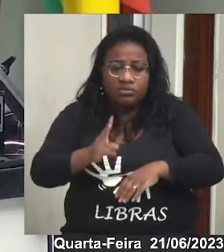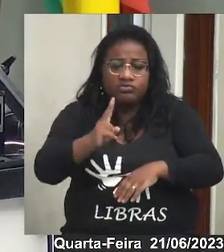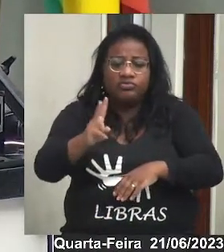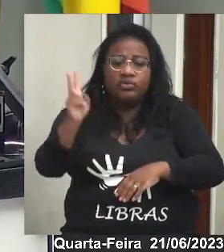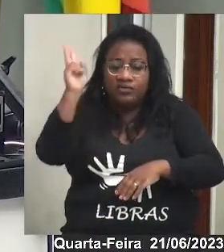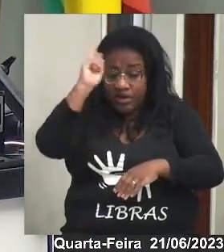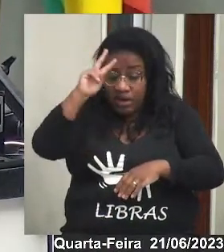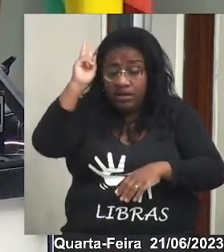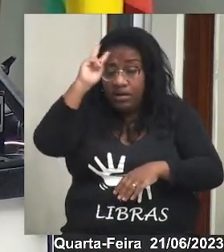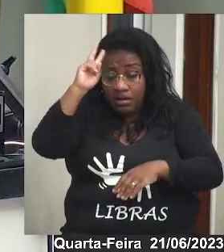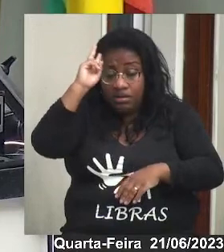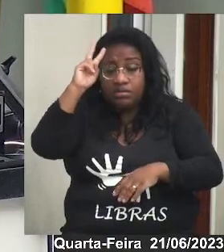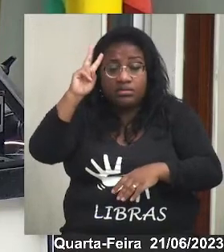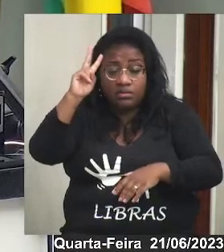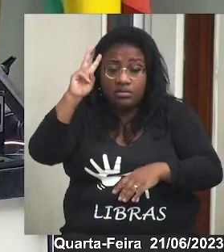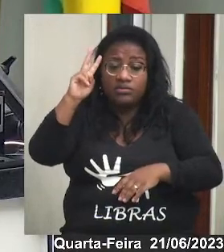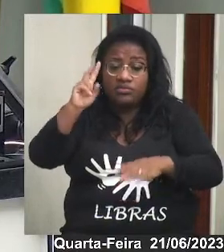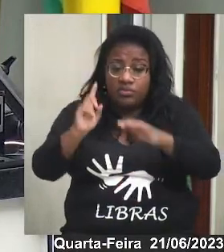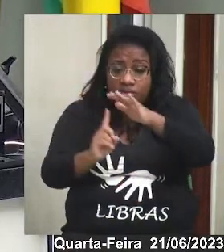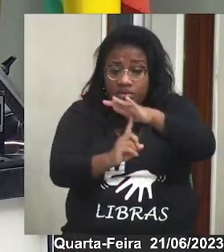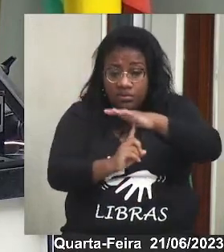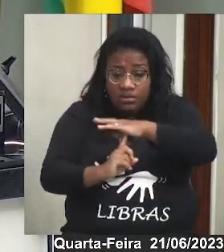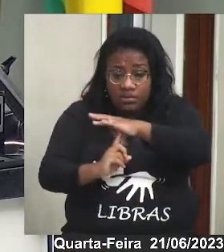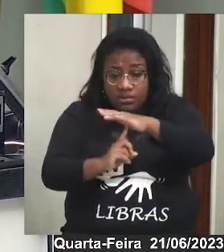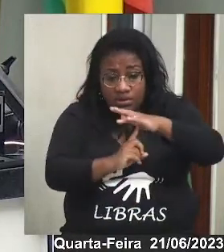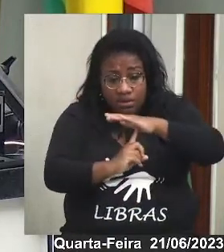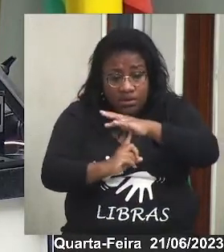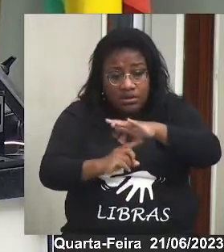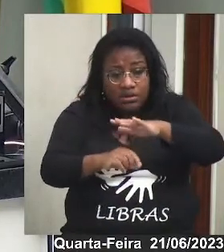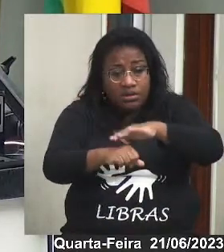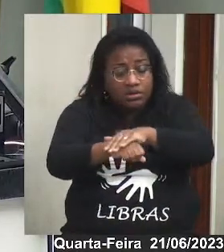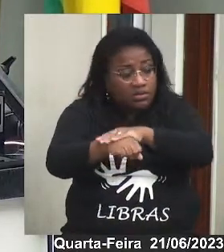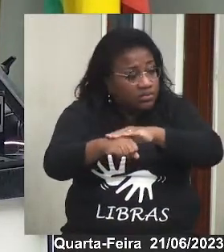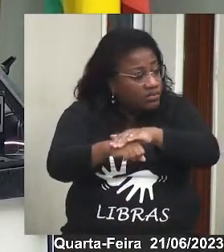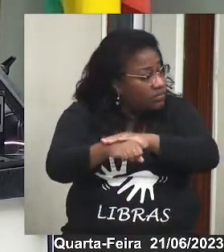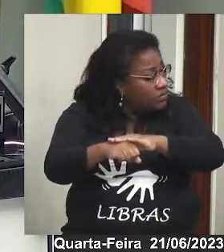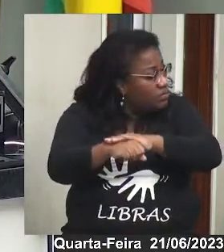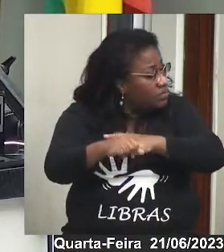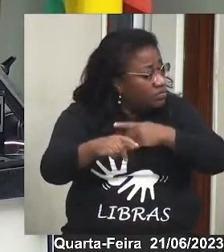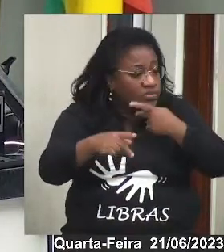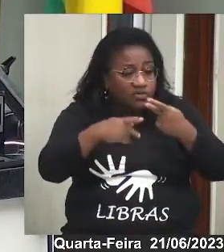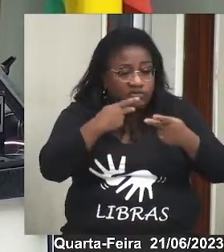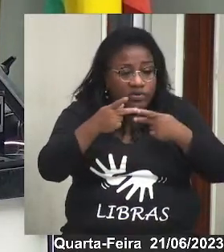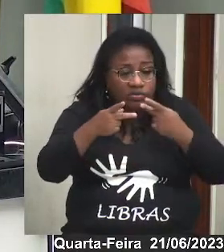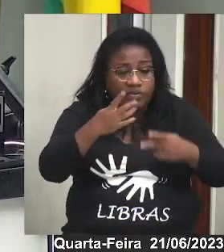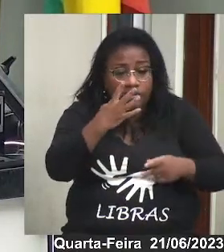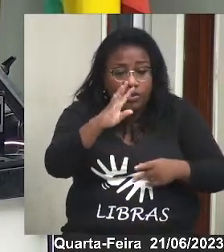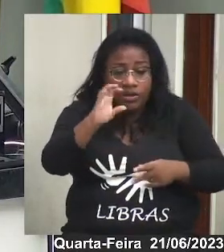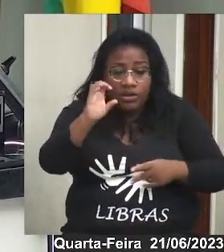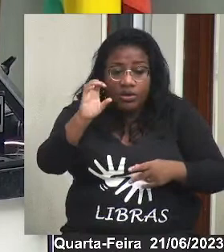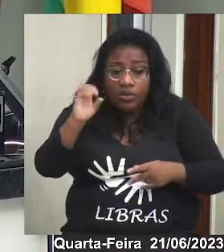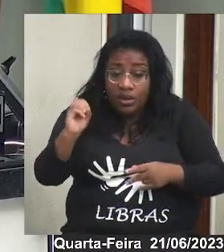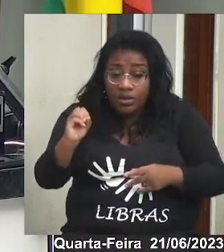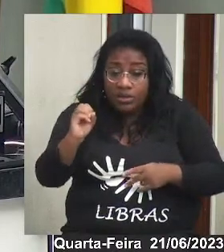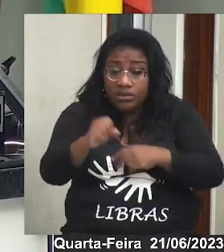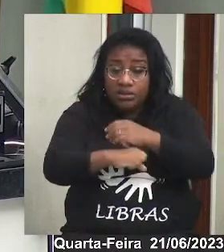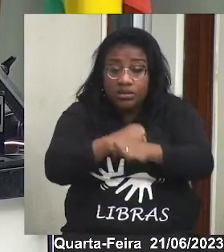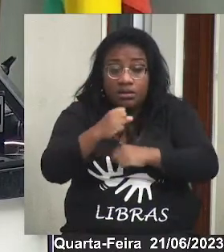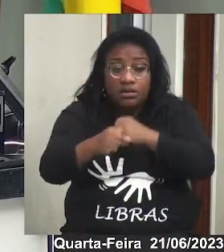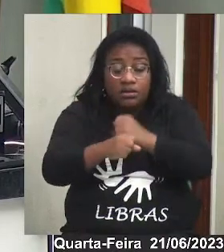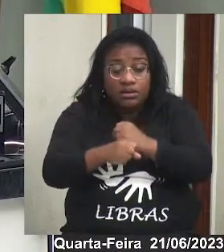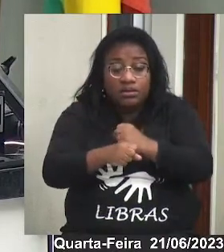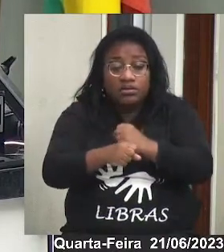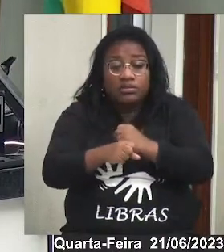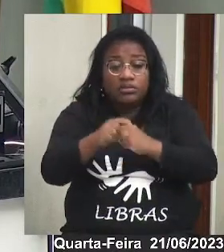história da feira. Foi o que eu falei, como eu conversei com alguns expositores aqui que falaram para mim que está há 40 anos no mesmo